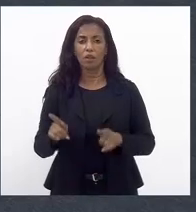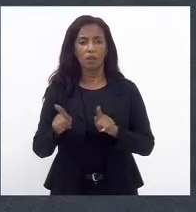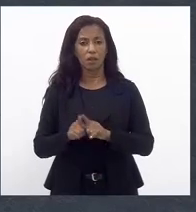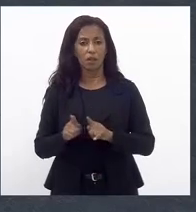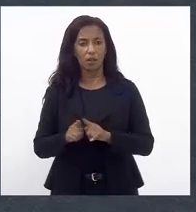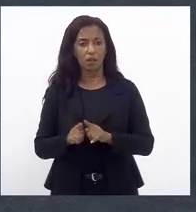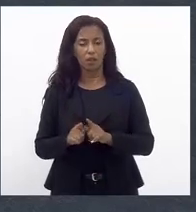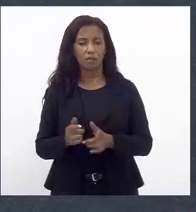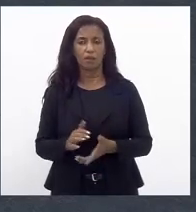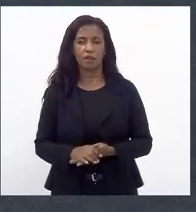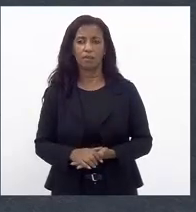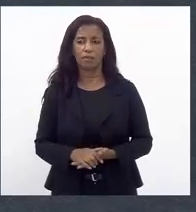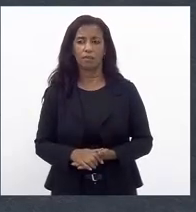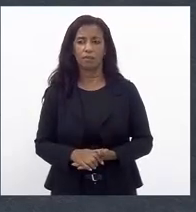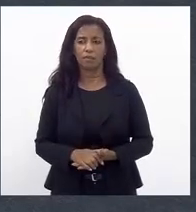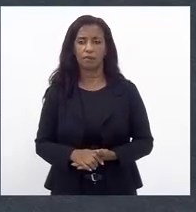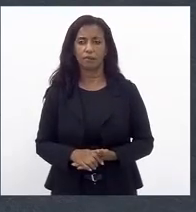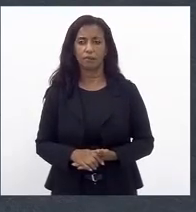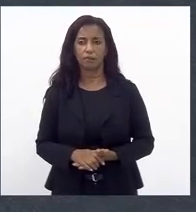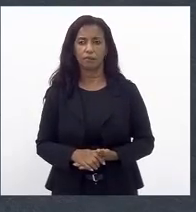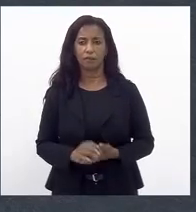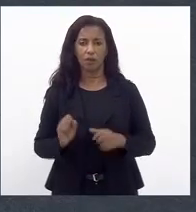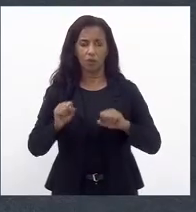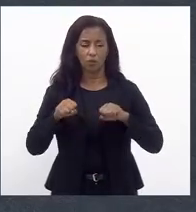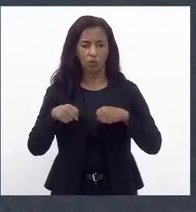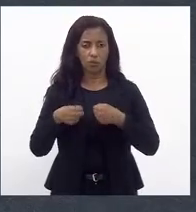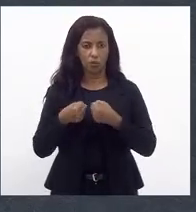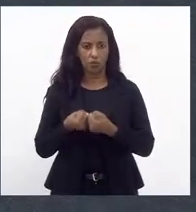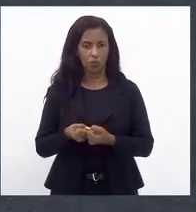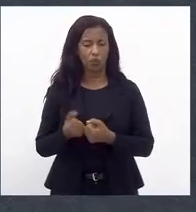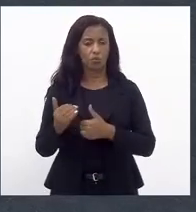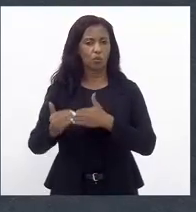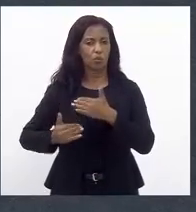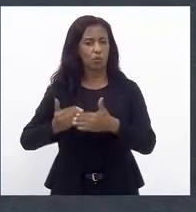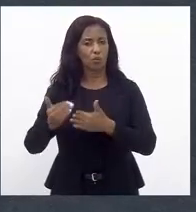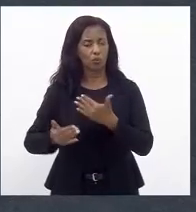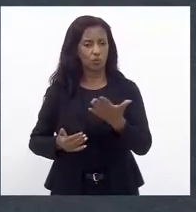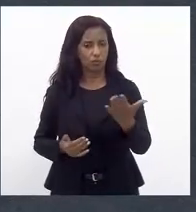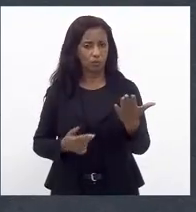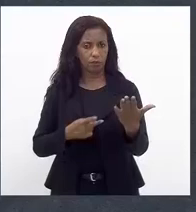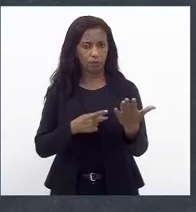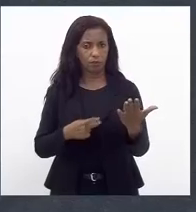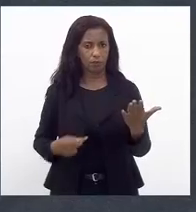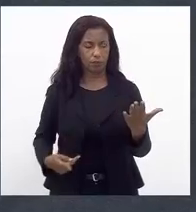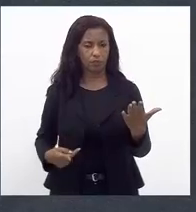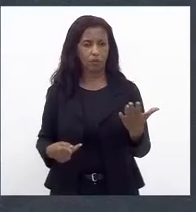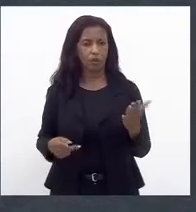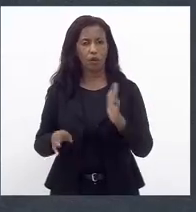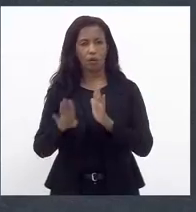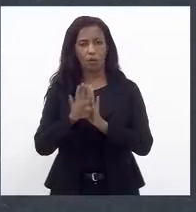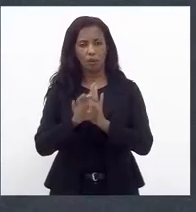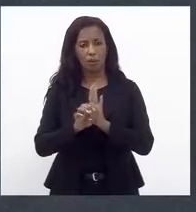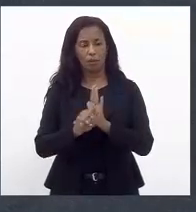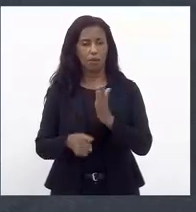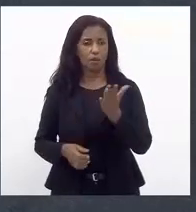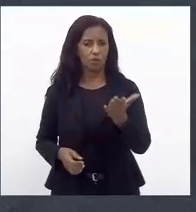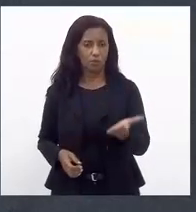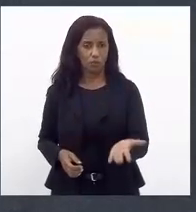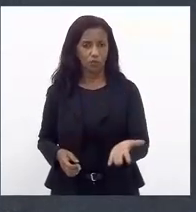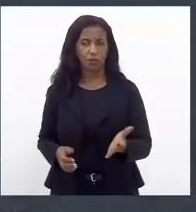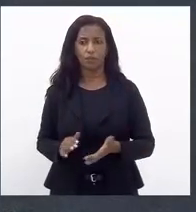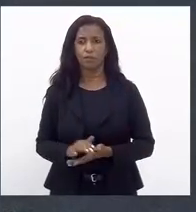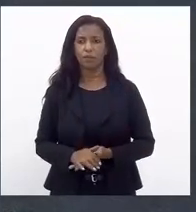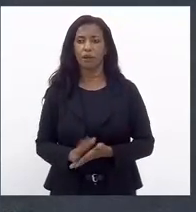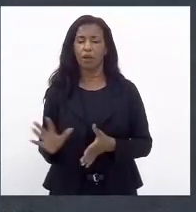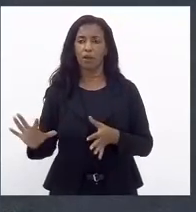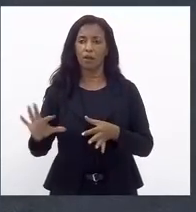deputado André Ceciliano ju.io um esforço construído por vossa excelência' uma emenda de sua autoria